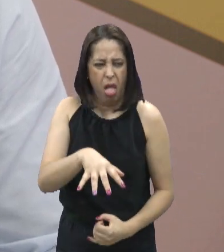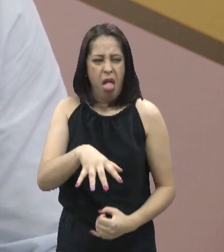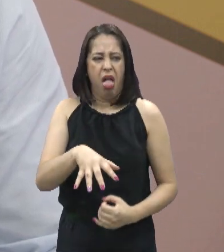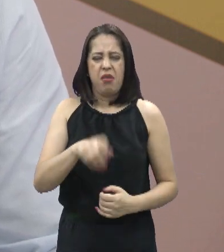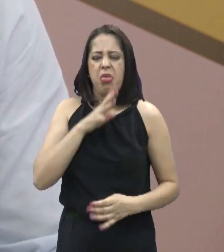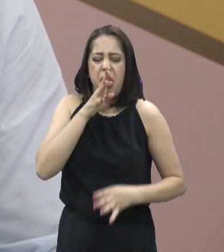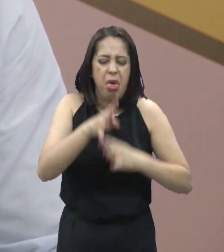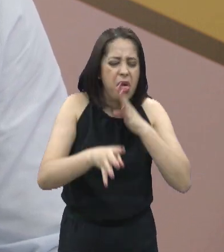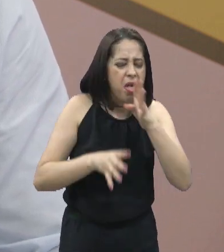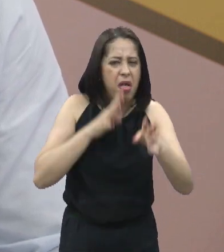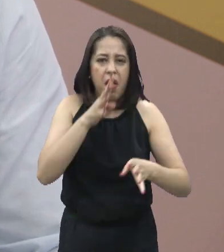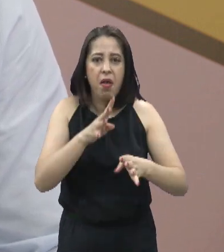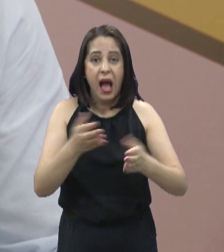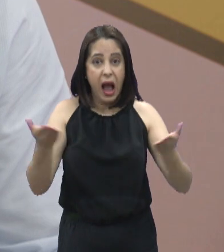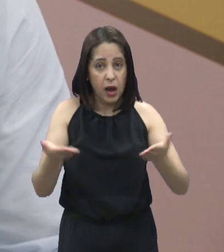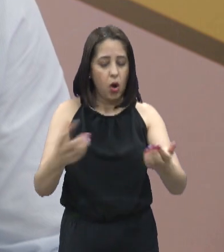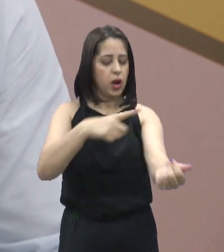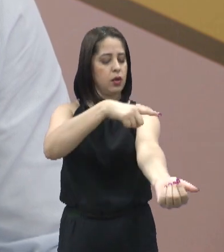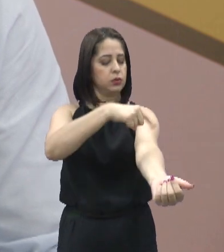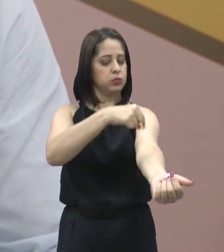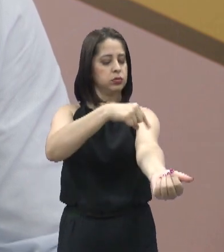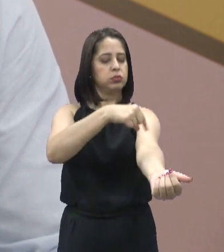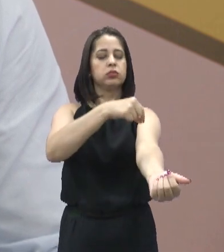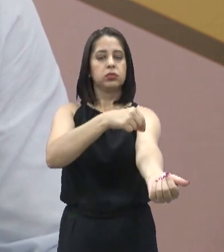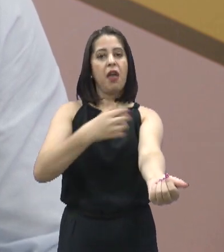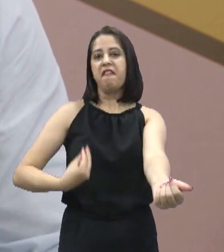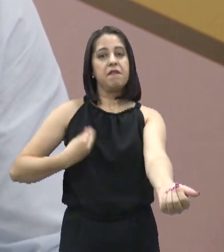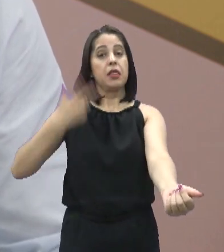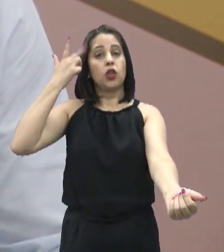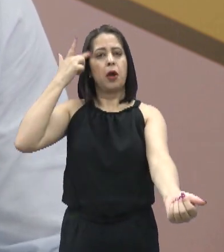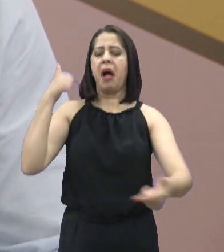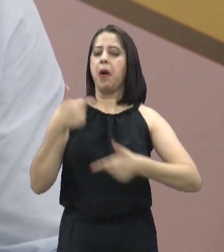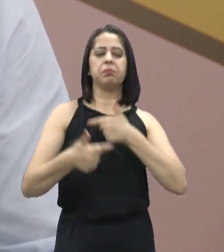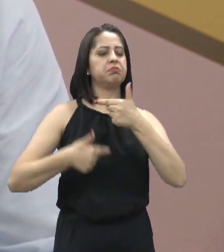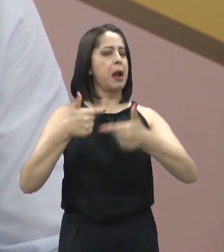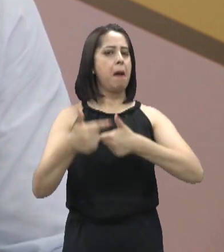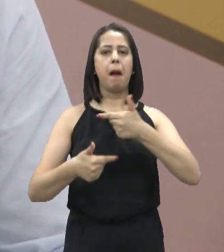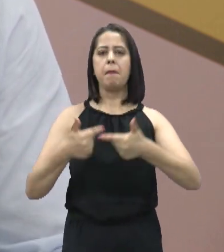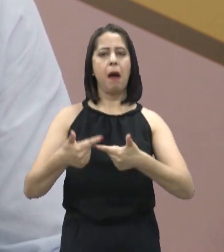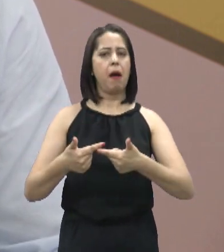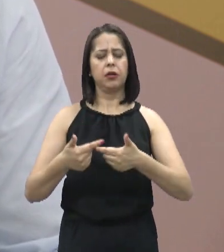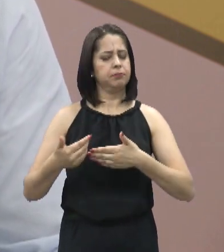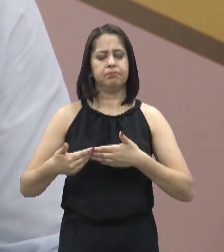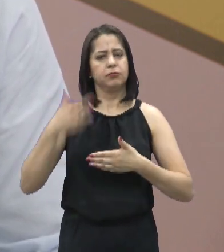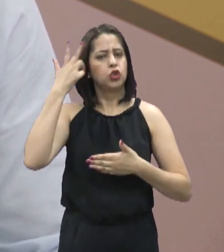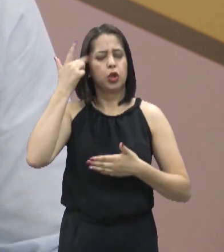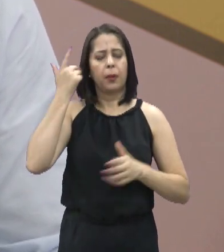pessoas fazem a quimioterapia e têm uma vida normal, trabalham sem nenhuma dificuldade.